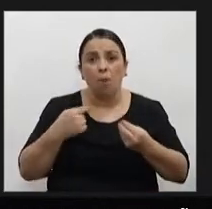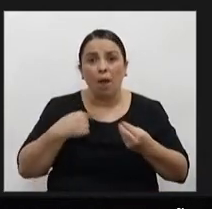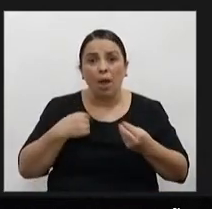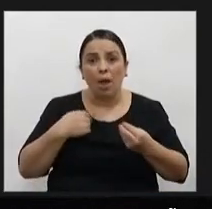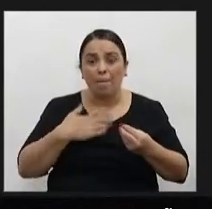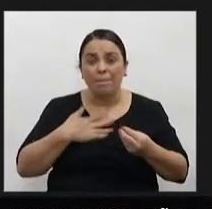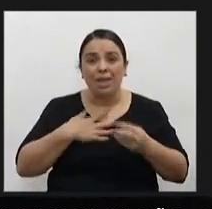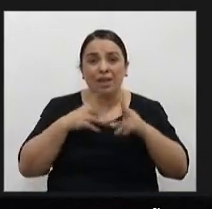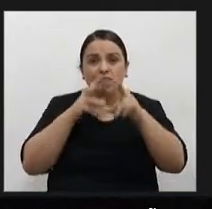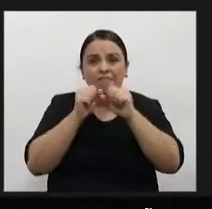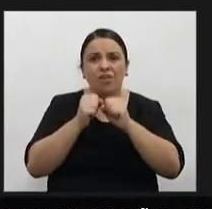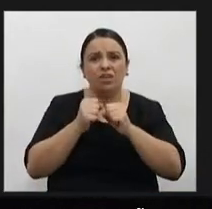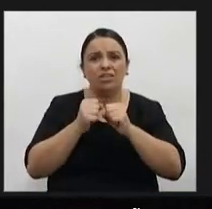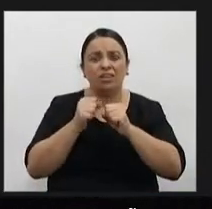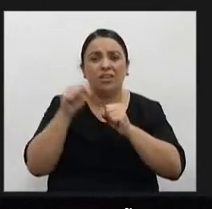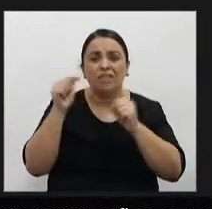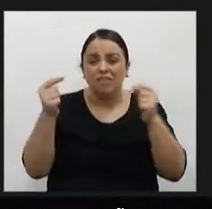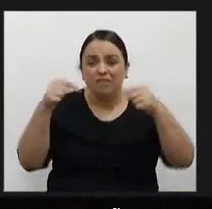prioridade na vacina.